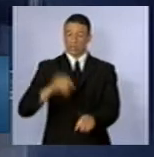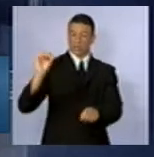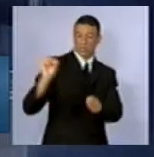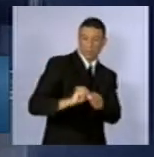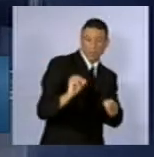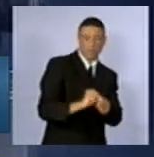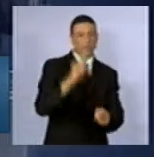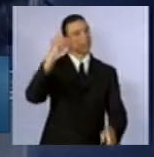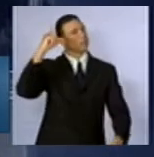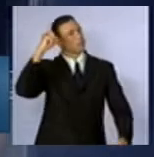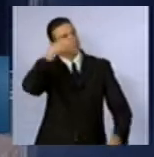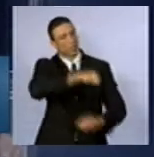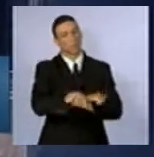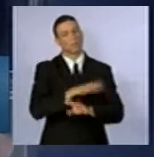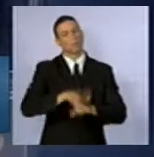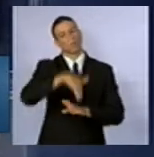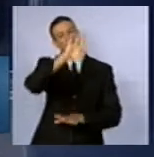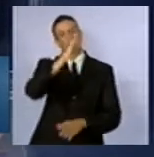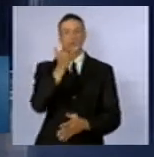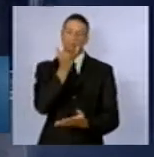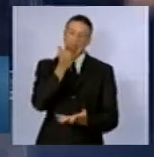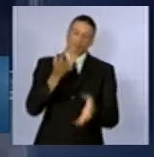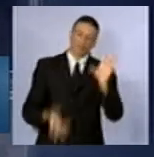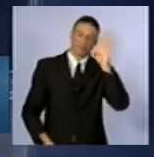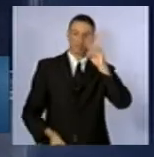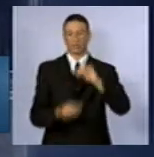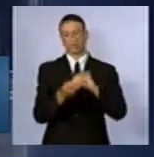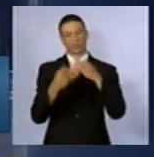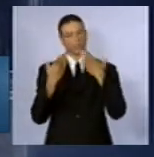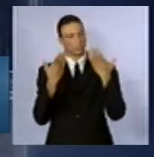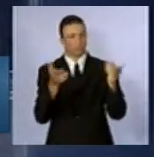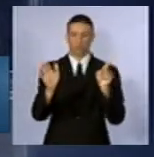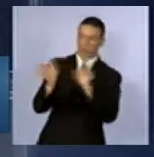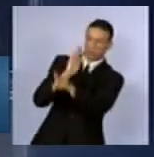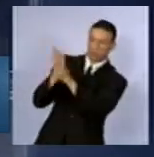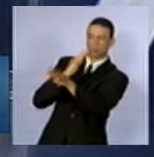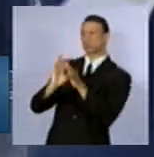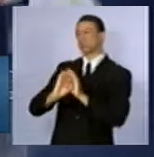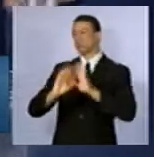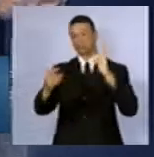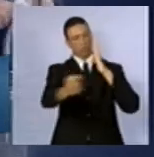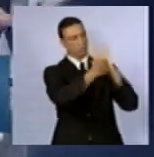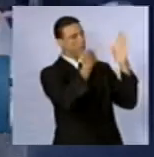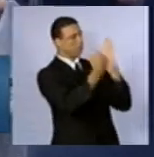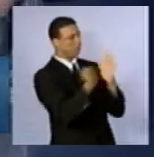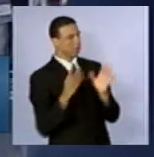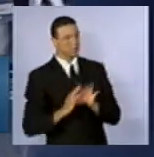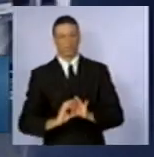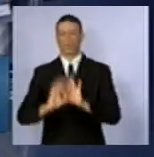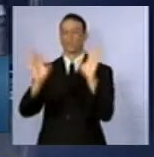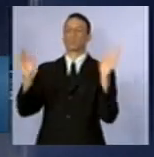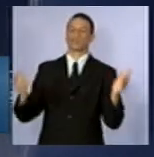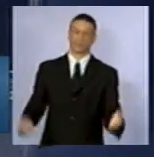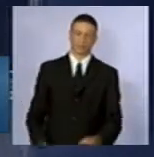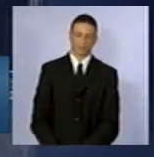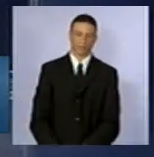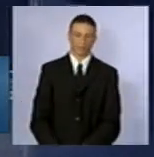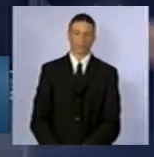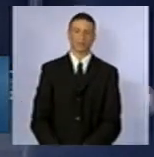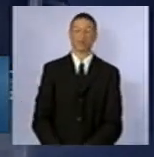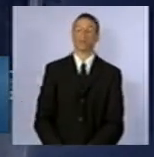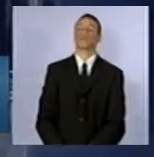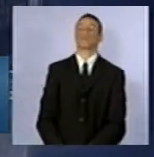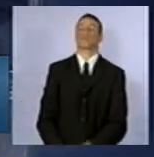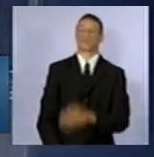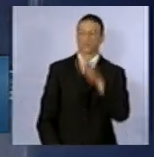mais difícil então eu fico por aqui Fico à disposição para perguntas é na verdade eh